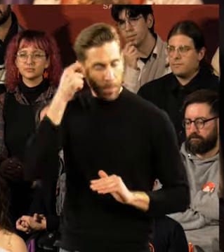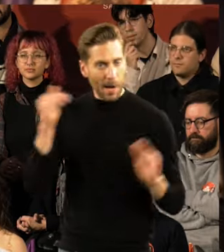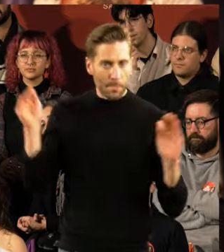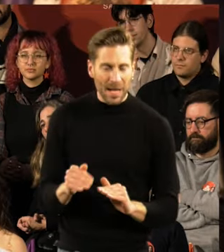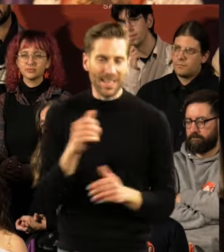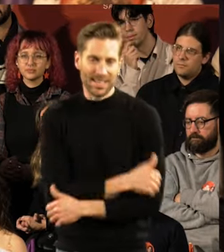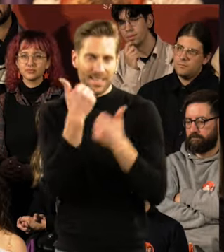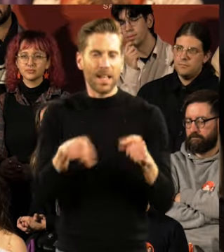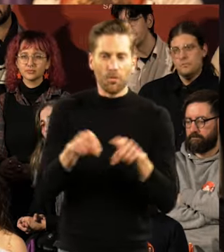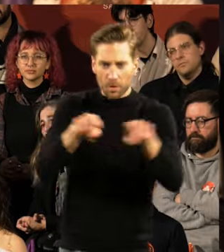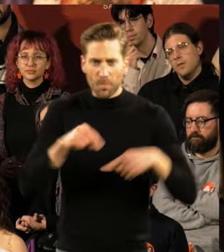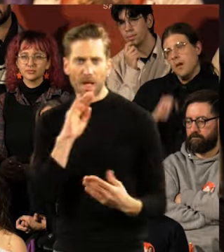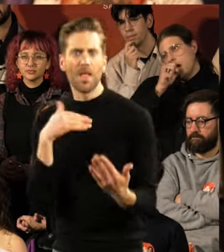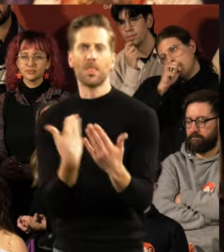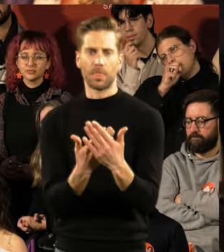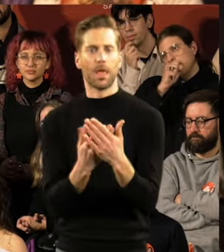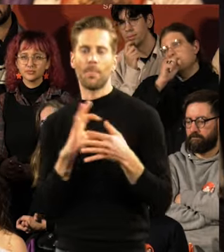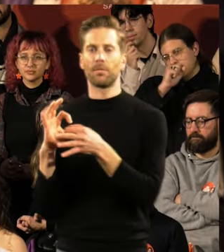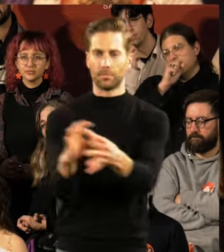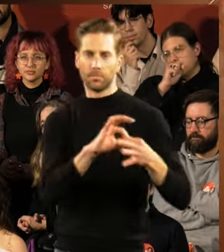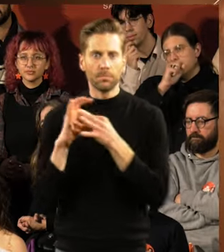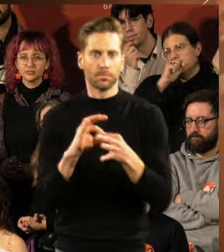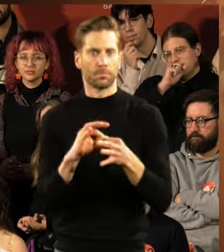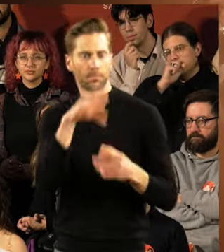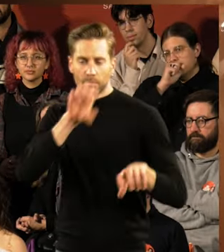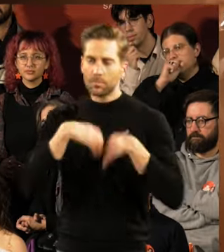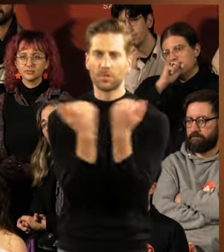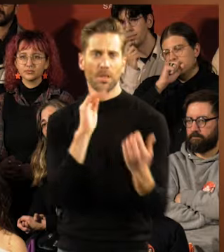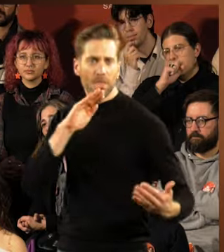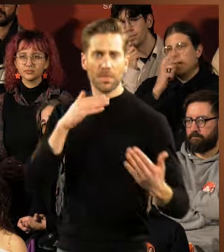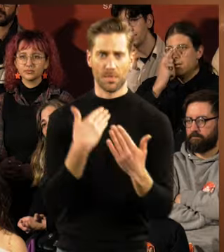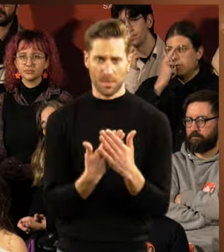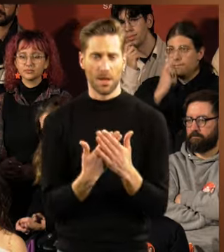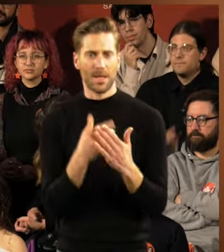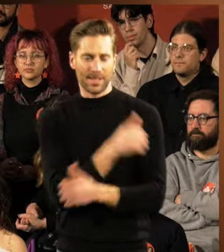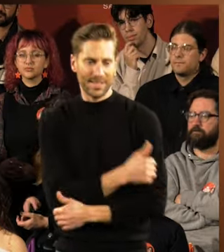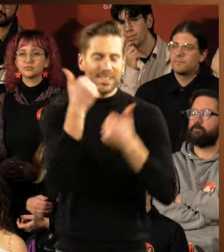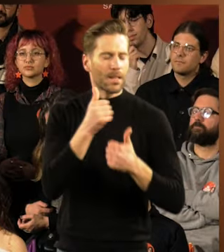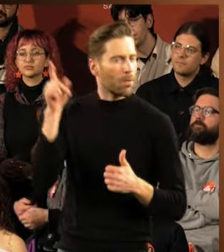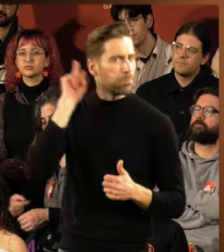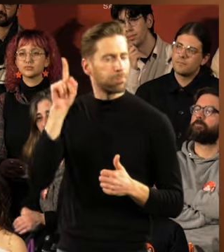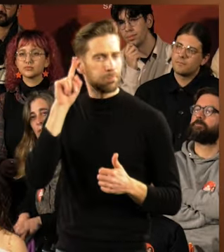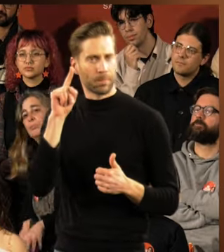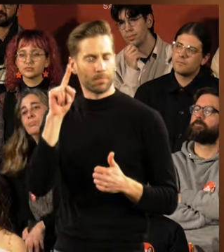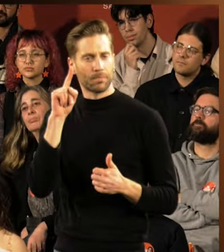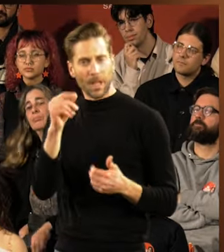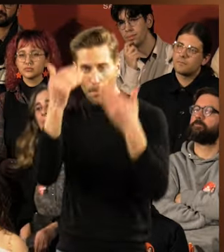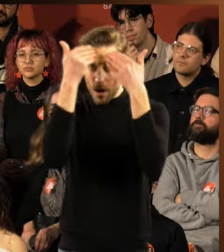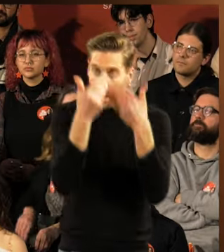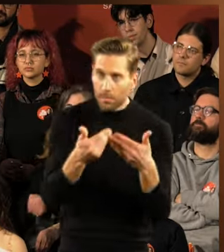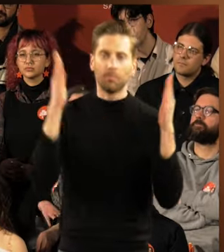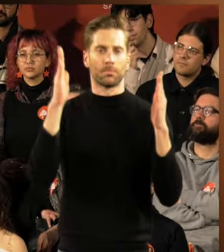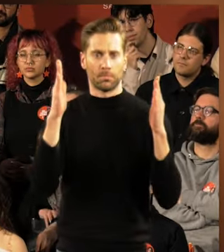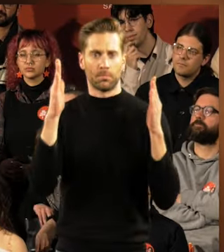devemos criar verdadeira coesão social. As cidades podem ser uma peça essencial da democracia, uma